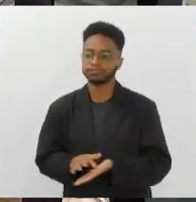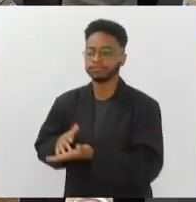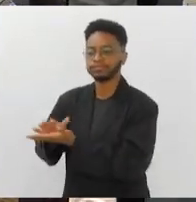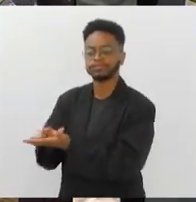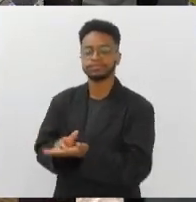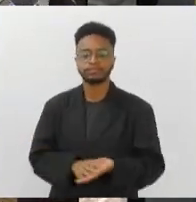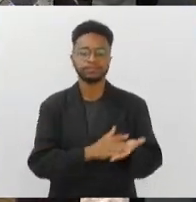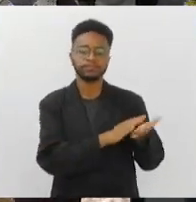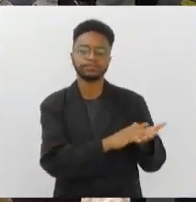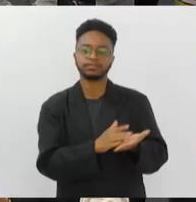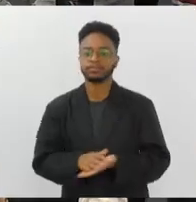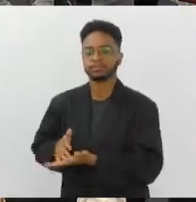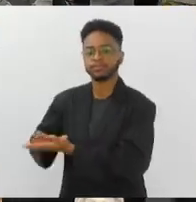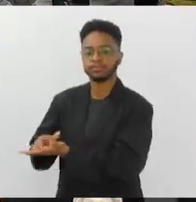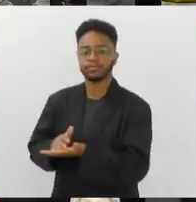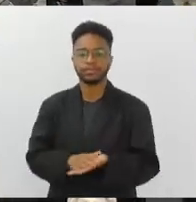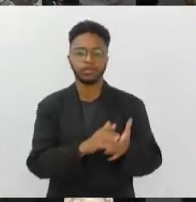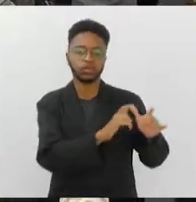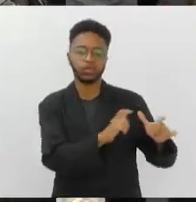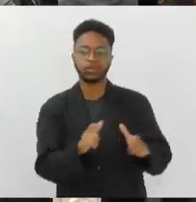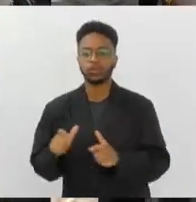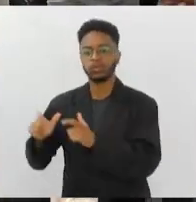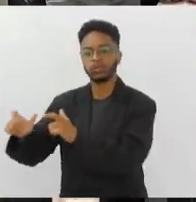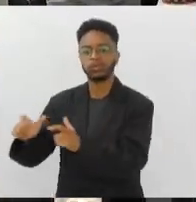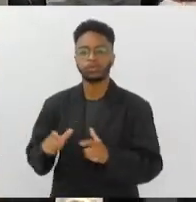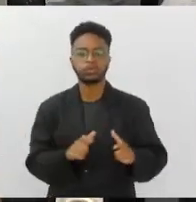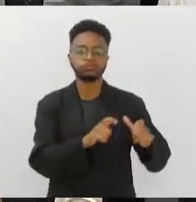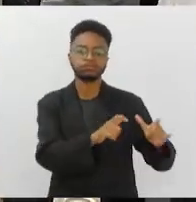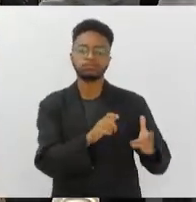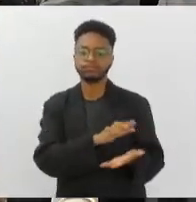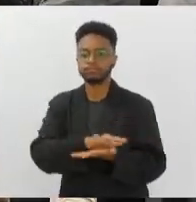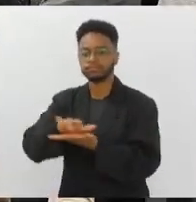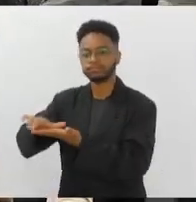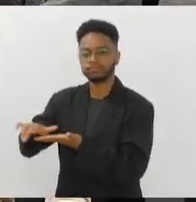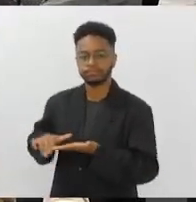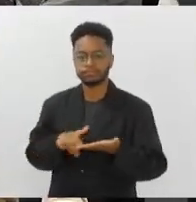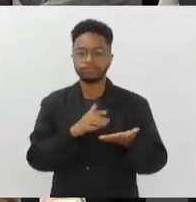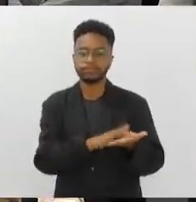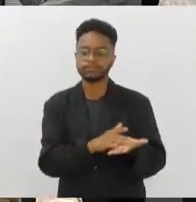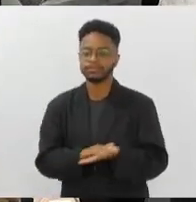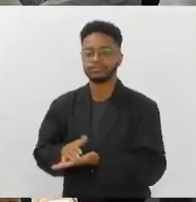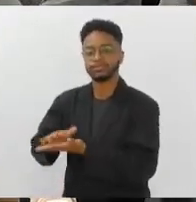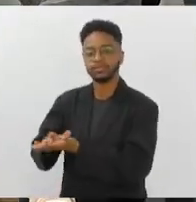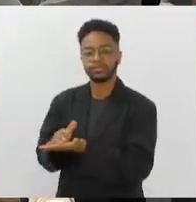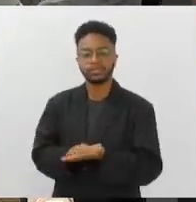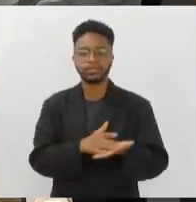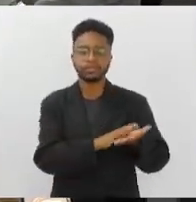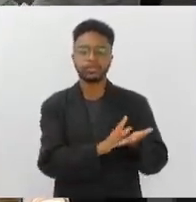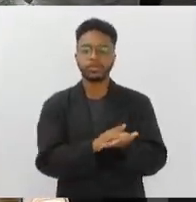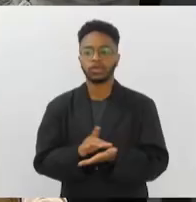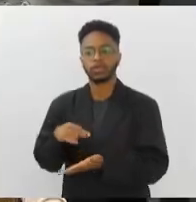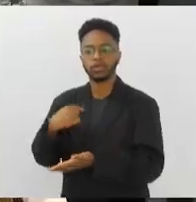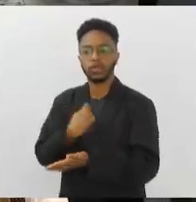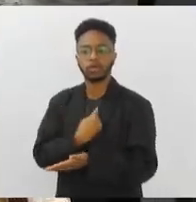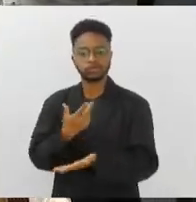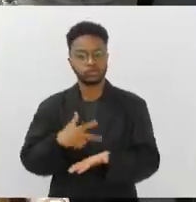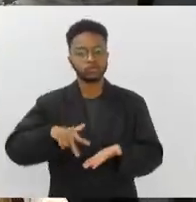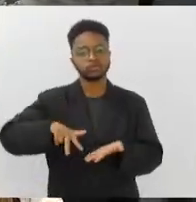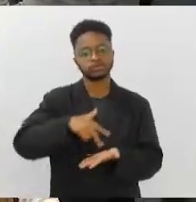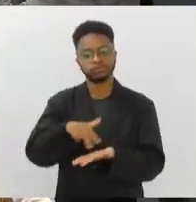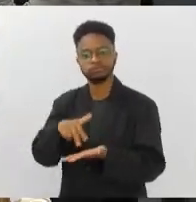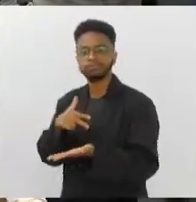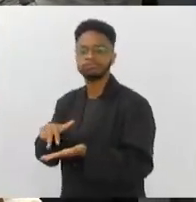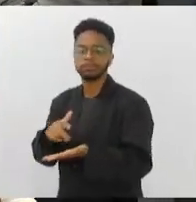pra ali, é? É samba de lá pra cá. É samba pra todo lado, todos nós